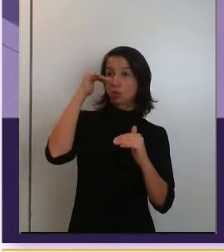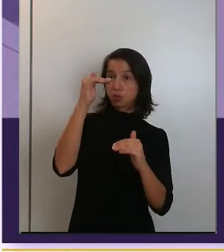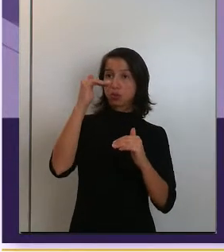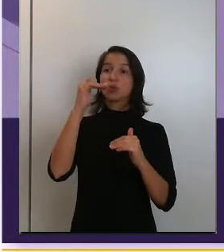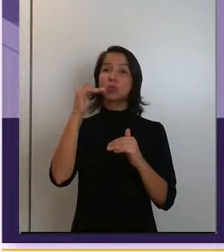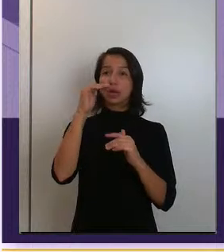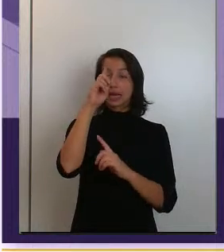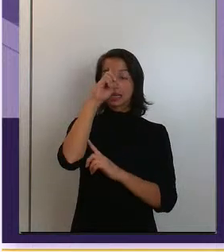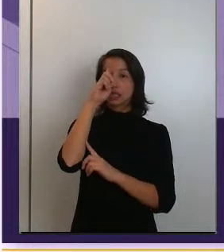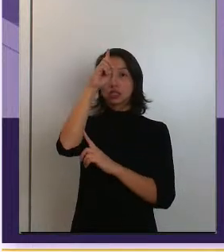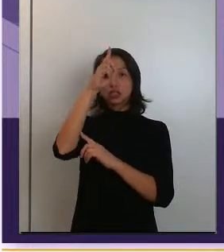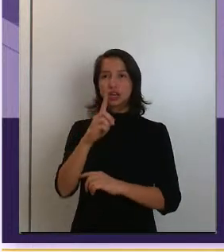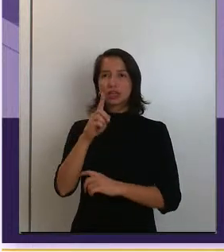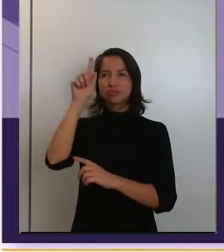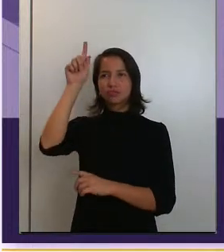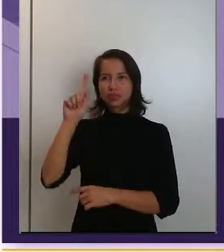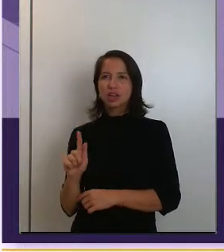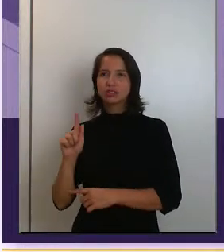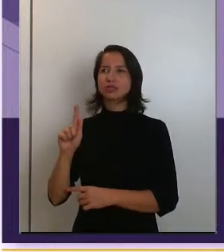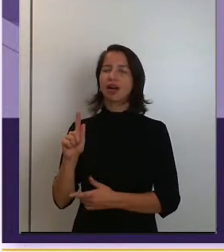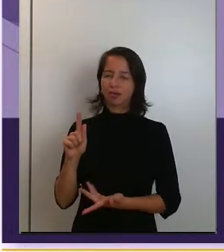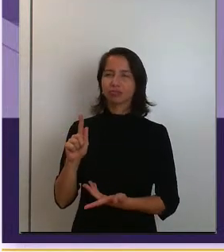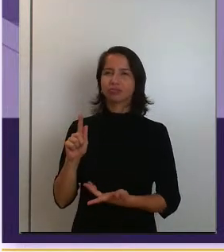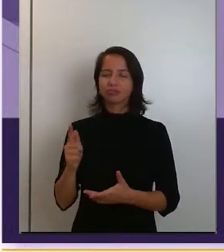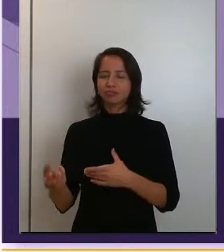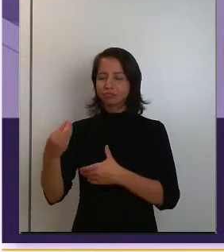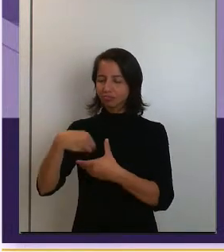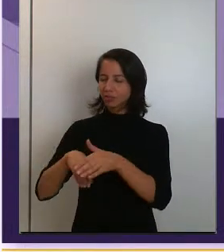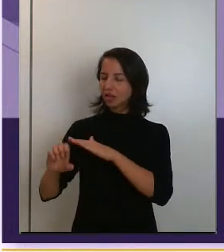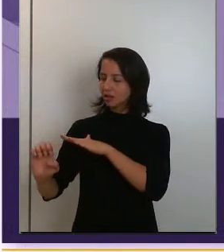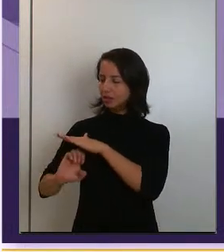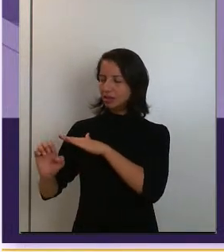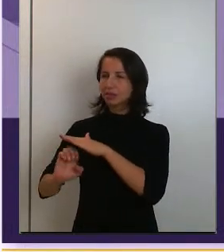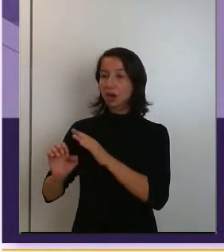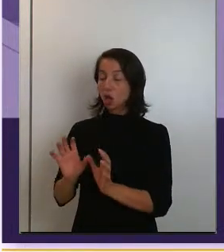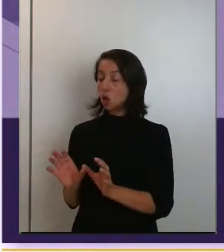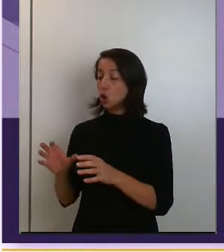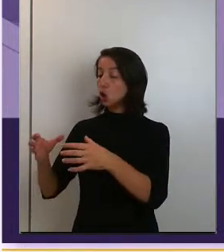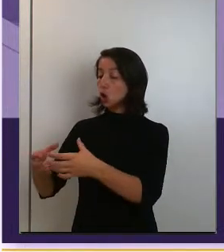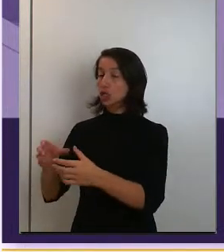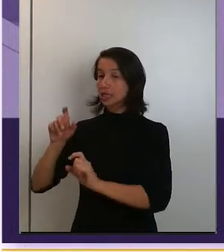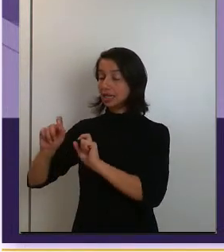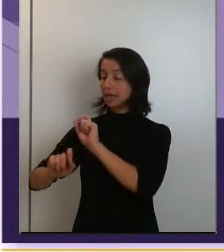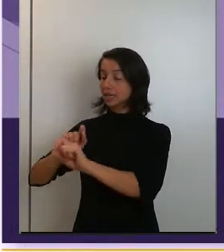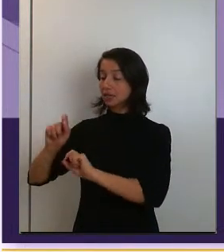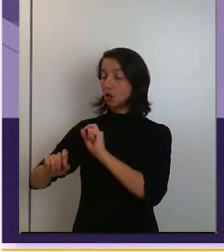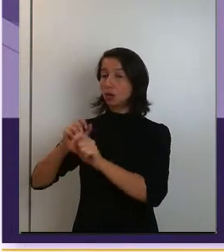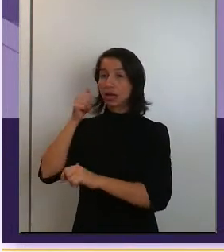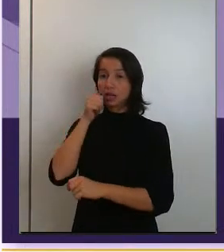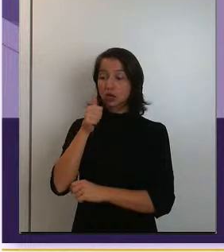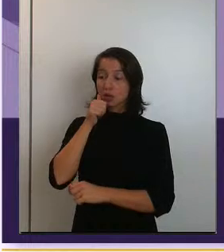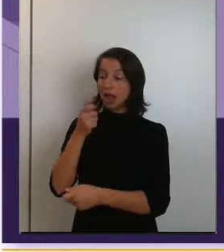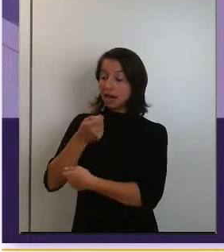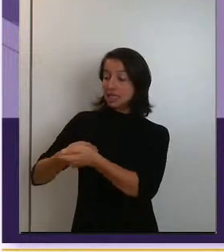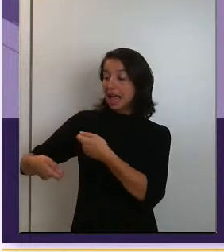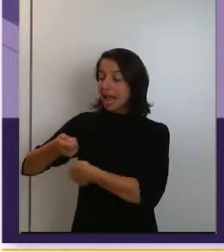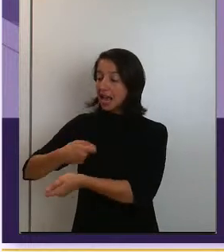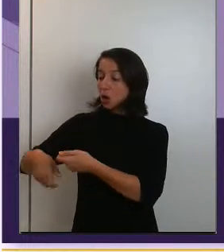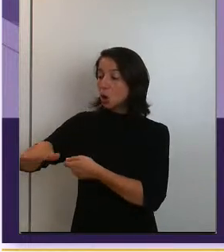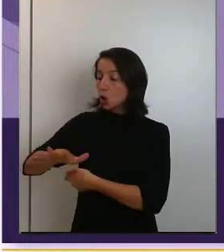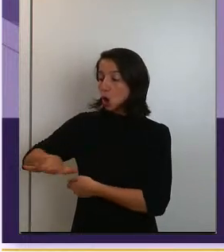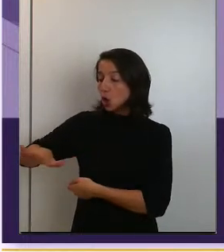gente também consegue observar, ainda hoje, a concentração laboral feminina em setores específicos da economia, como, por exemplo,